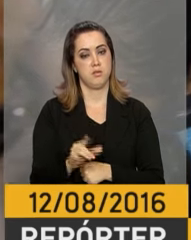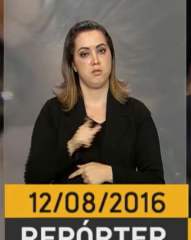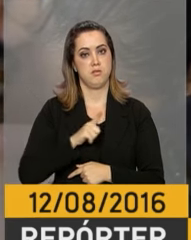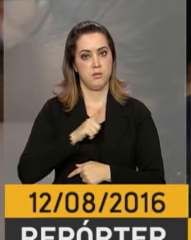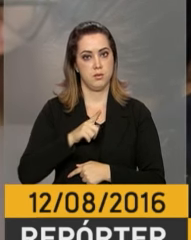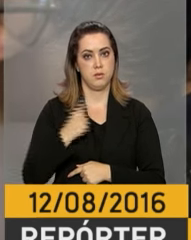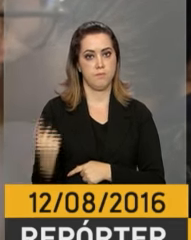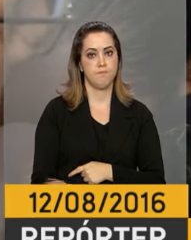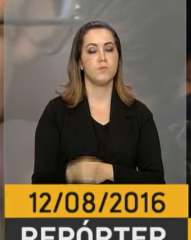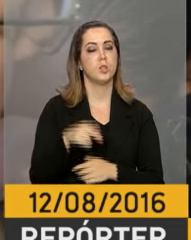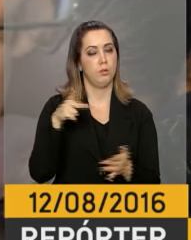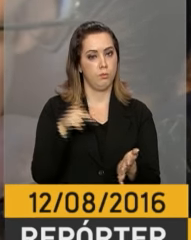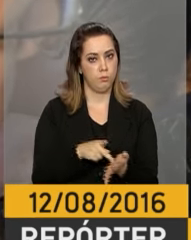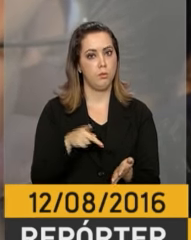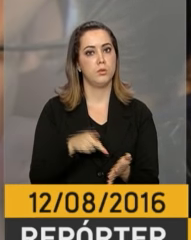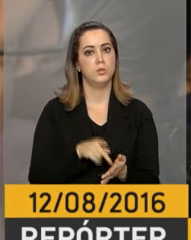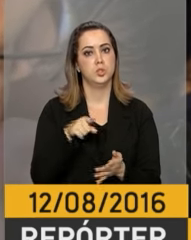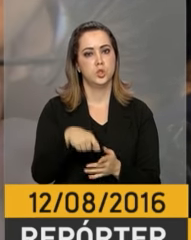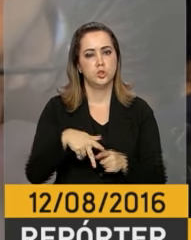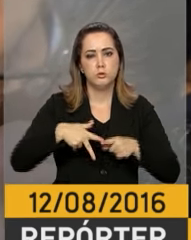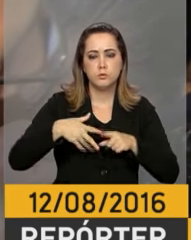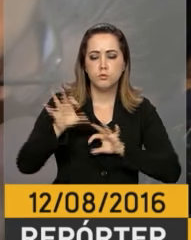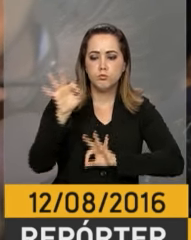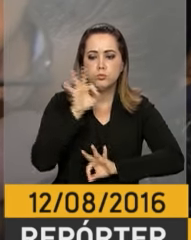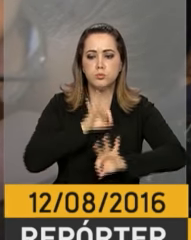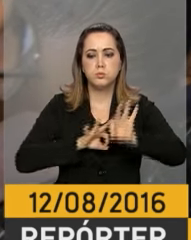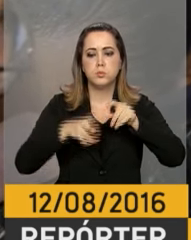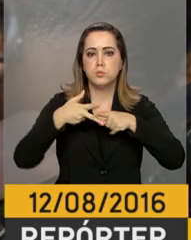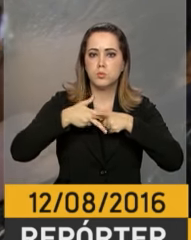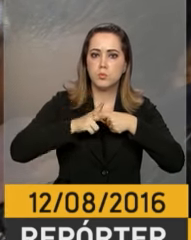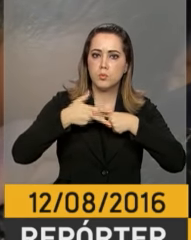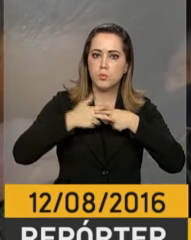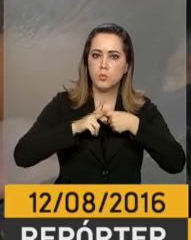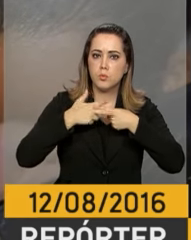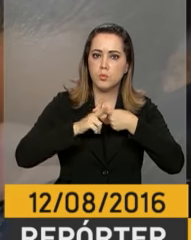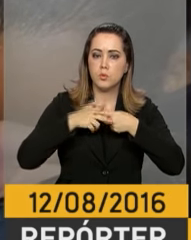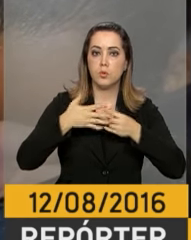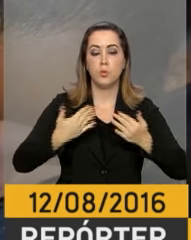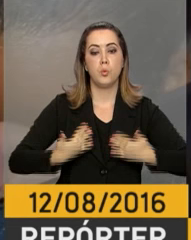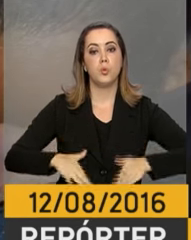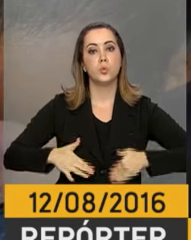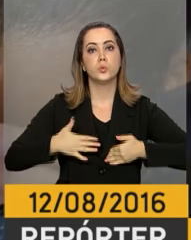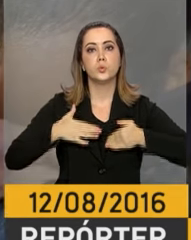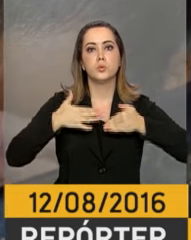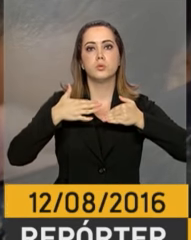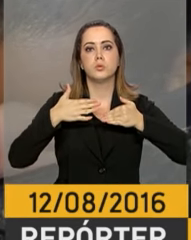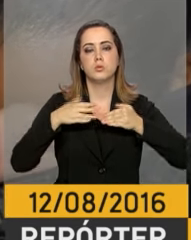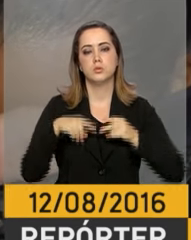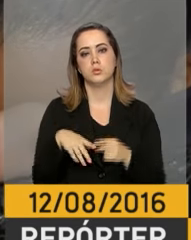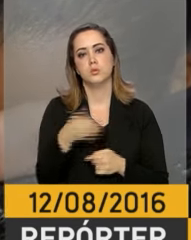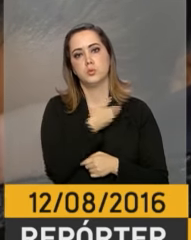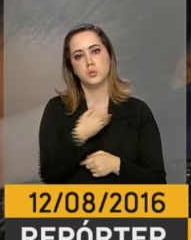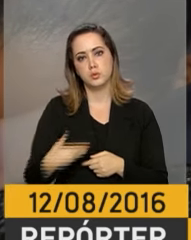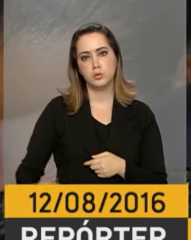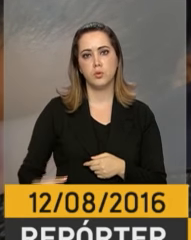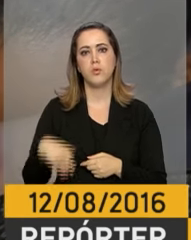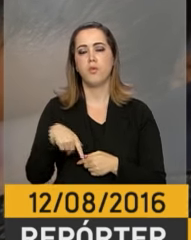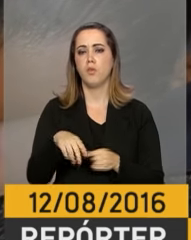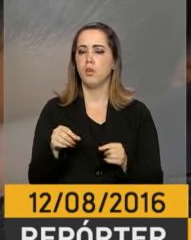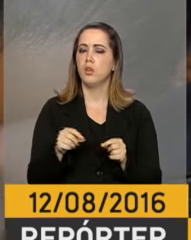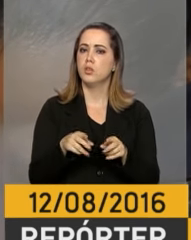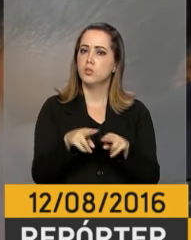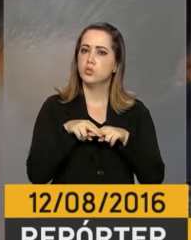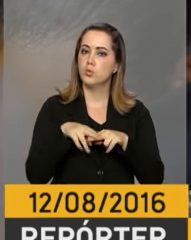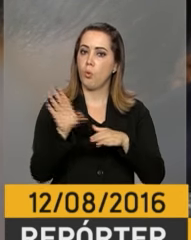de fato, um ajuste estrutural das despesas públicas, constitucional. E isso